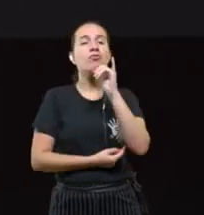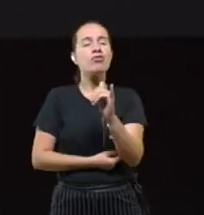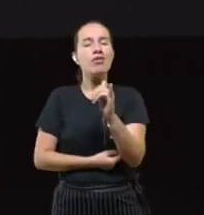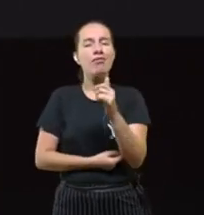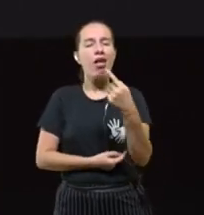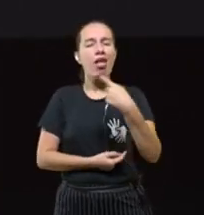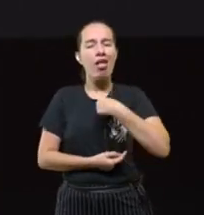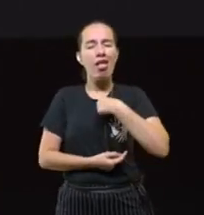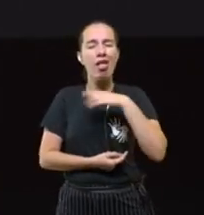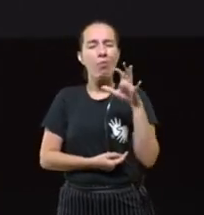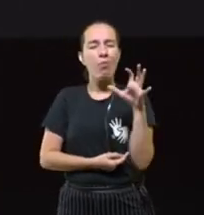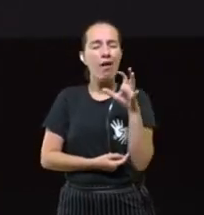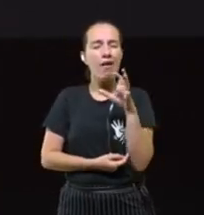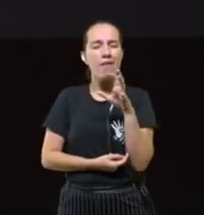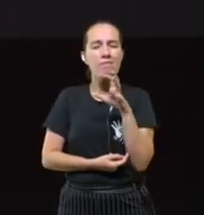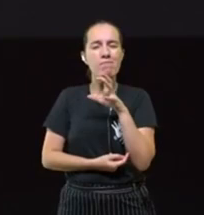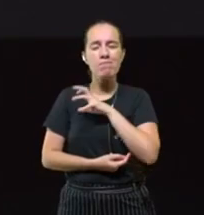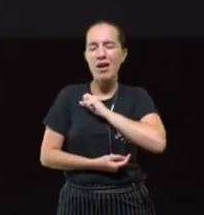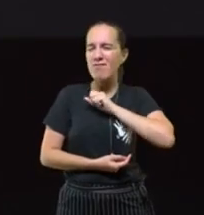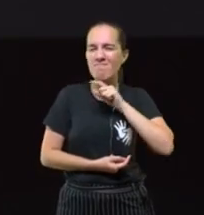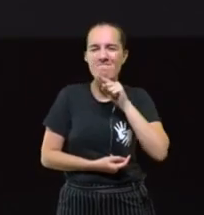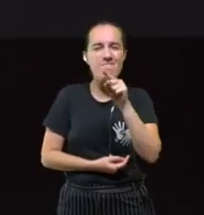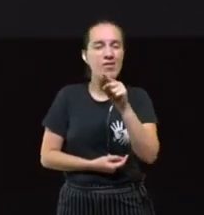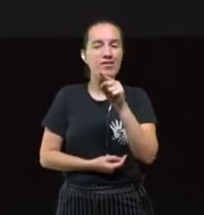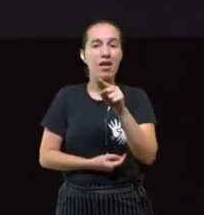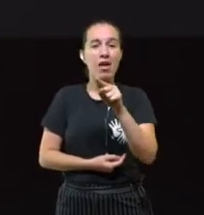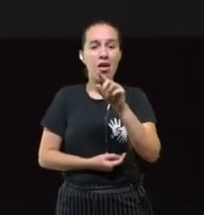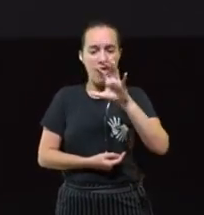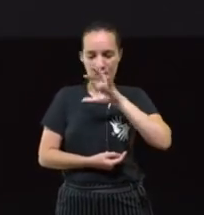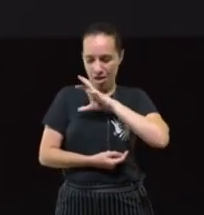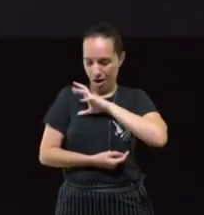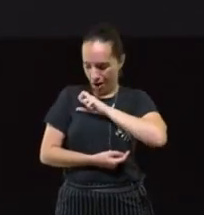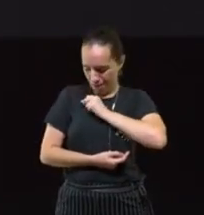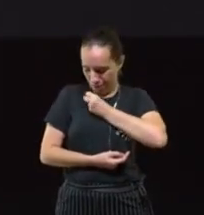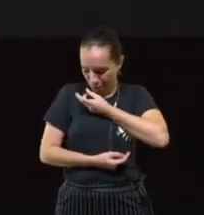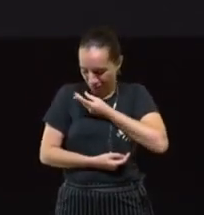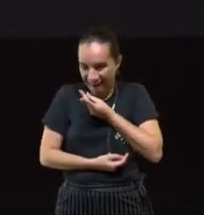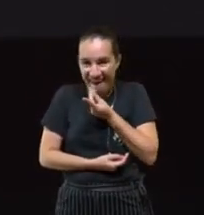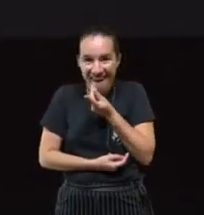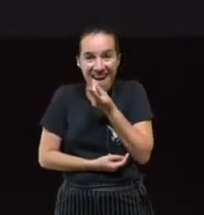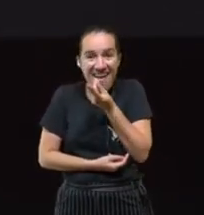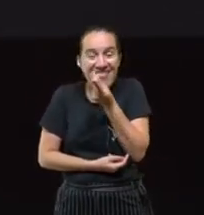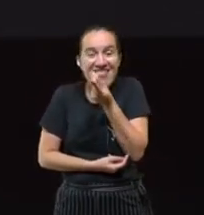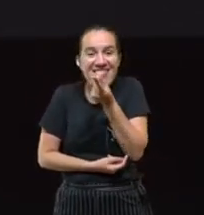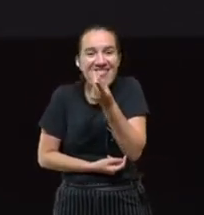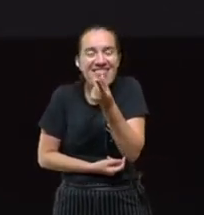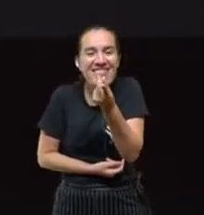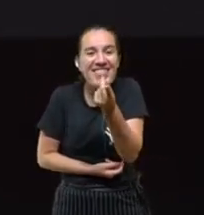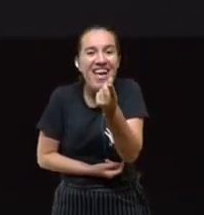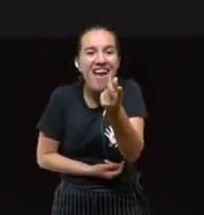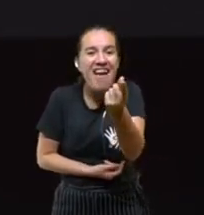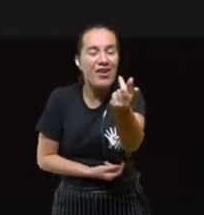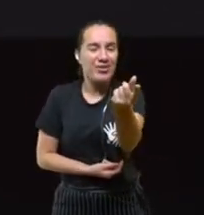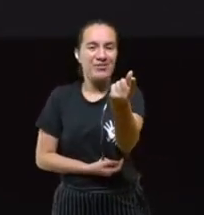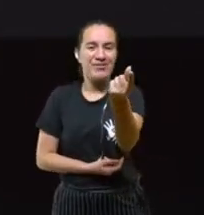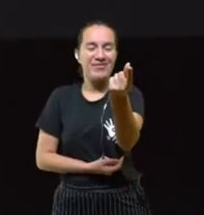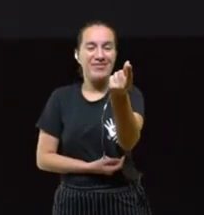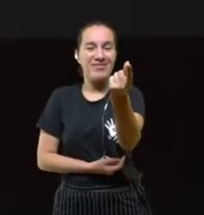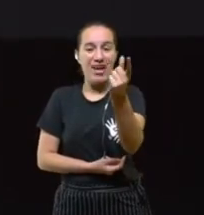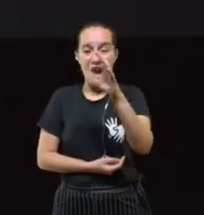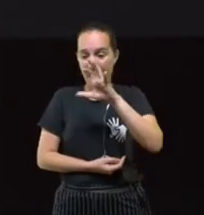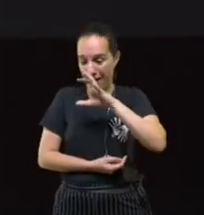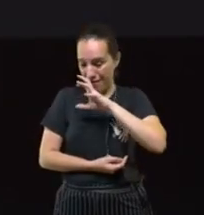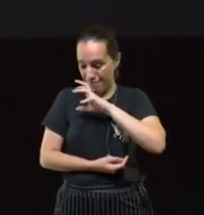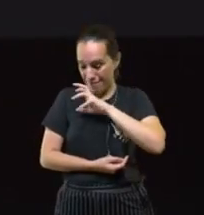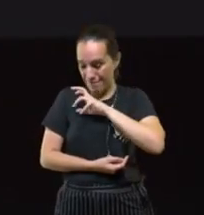amei com amor eterno, com amor eterno, com